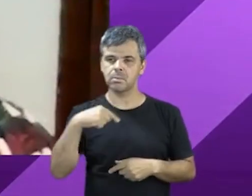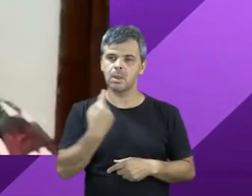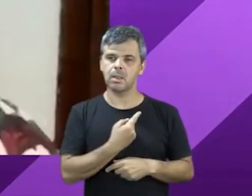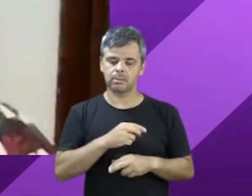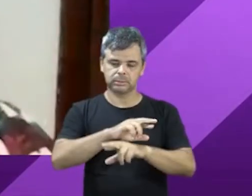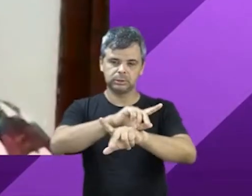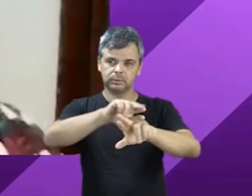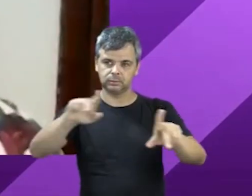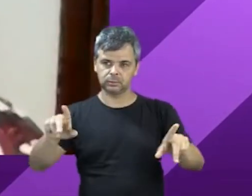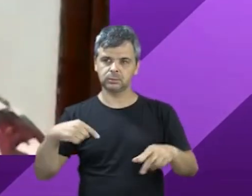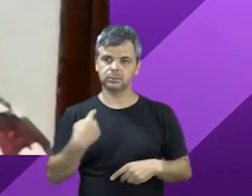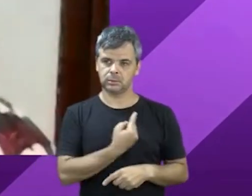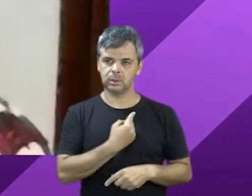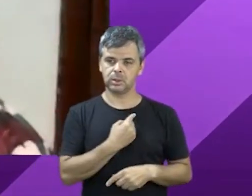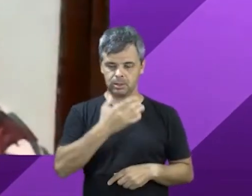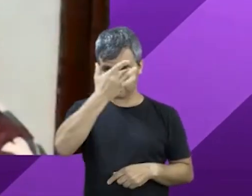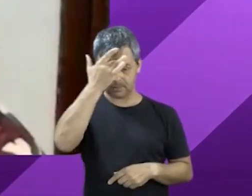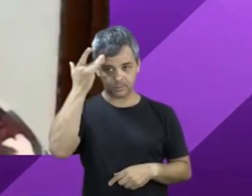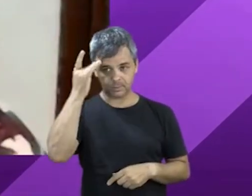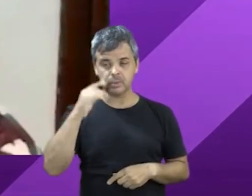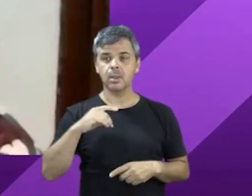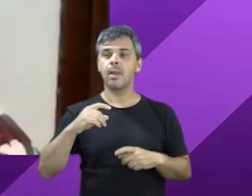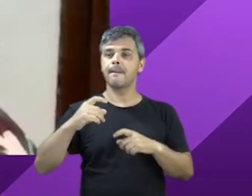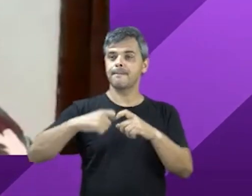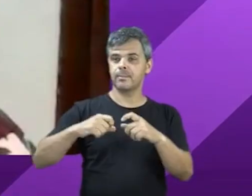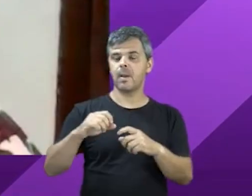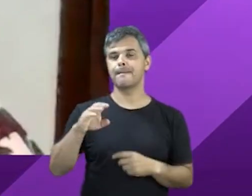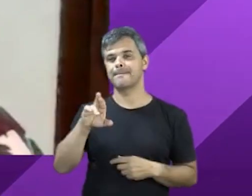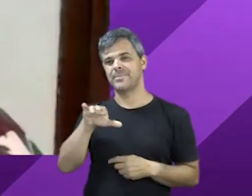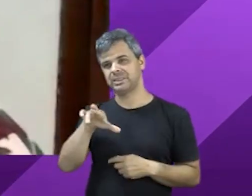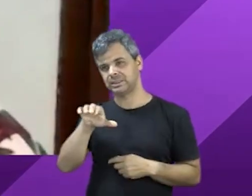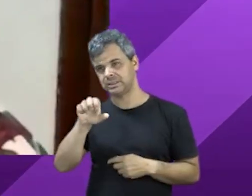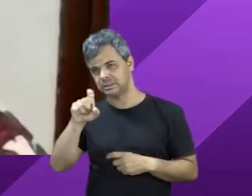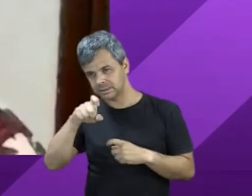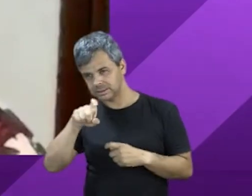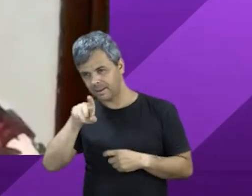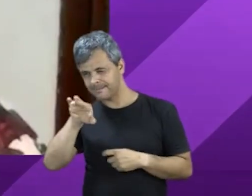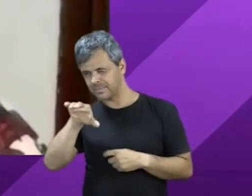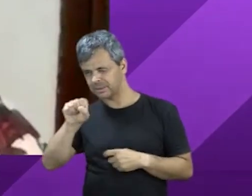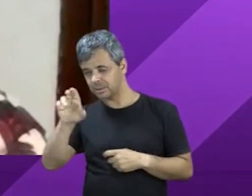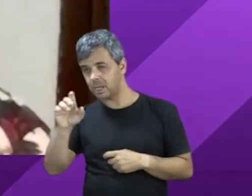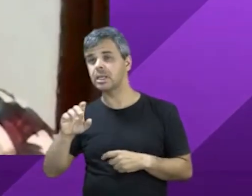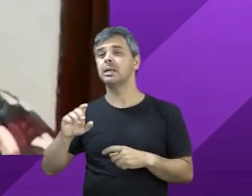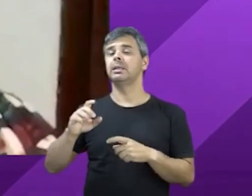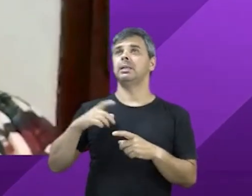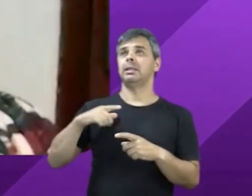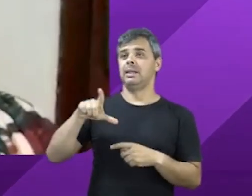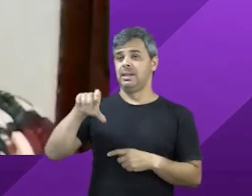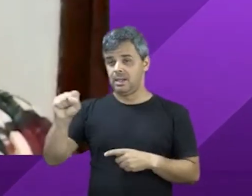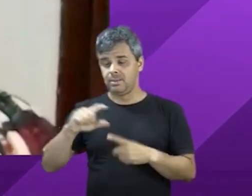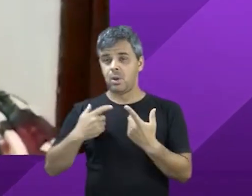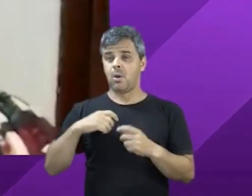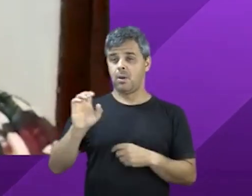uma pluralidade. Podemos sim ser uma pessoa homossexual, no caso das pessoas lésbicas e gays, mas as